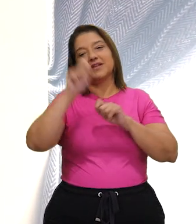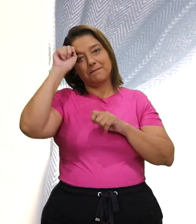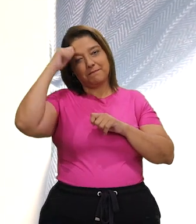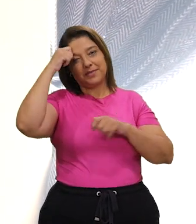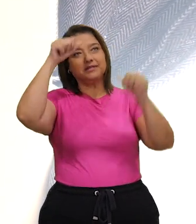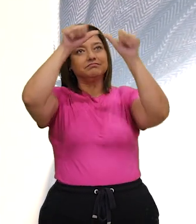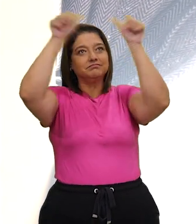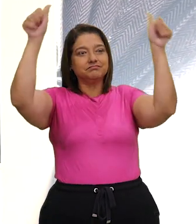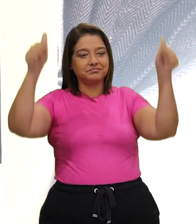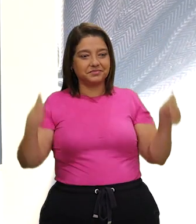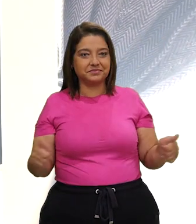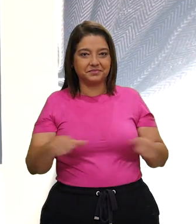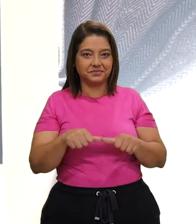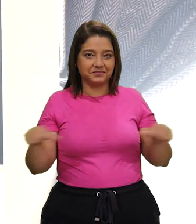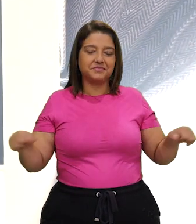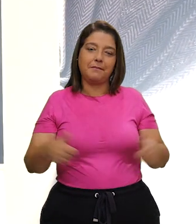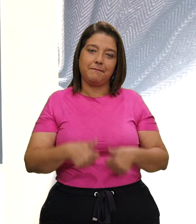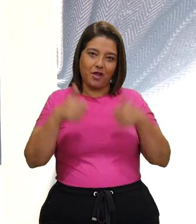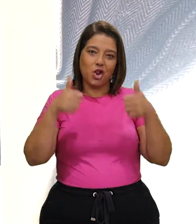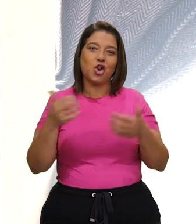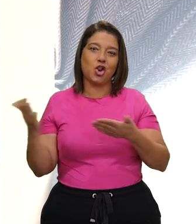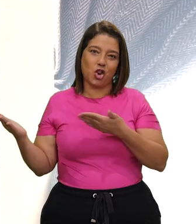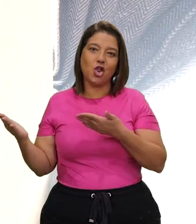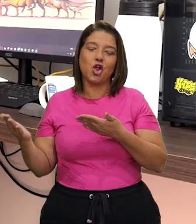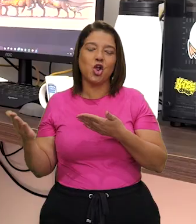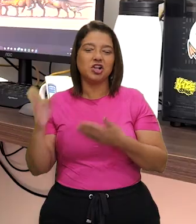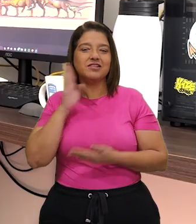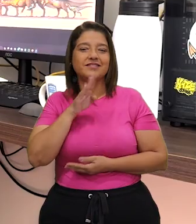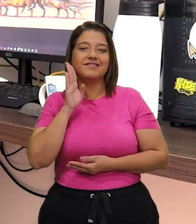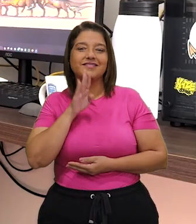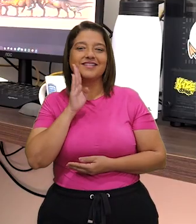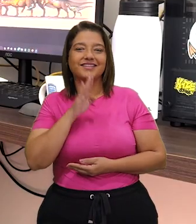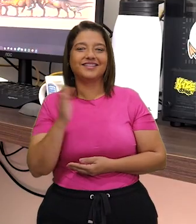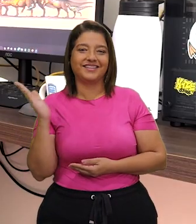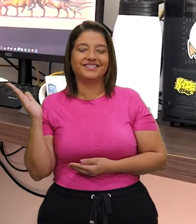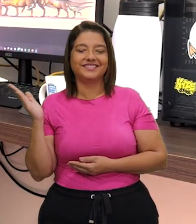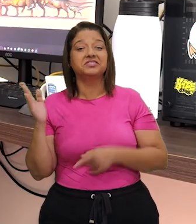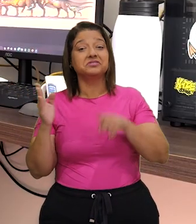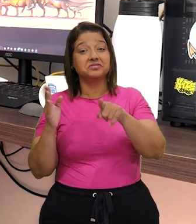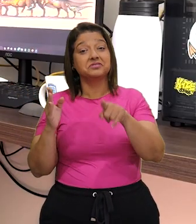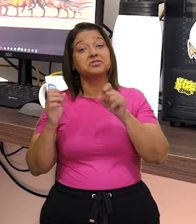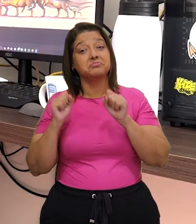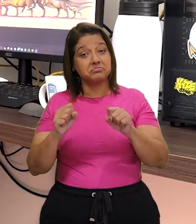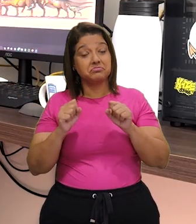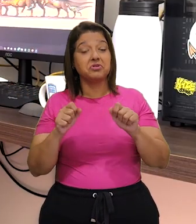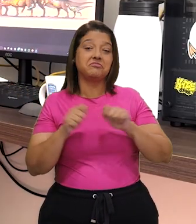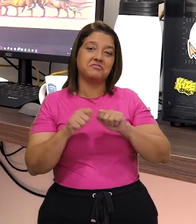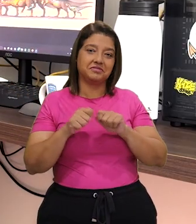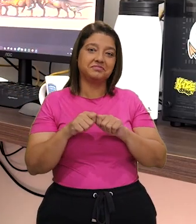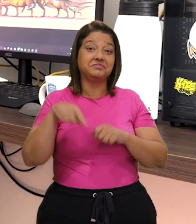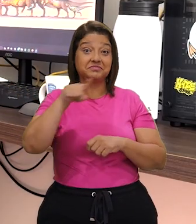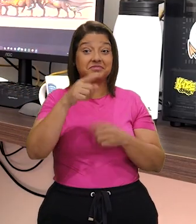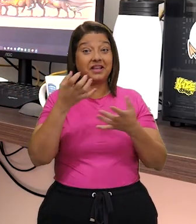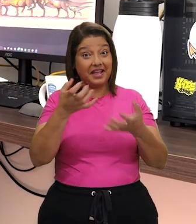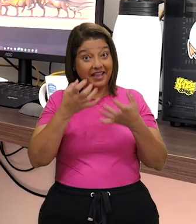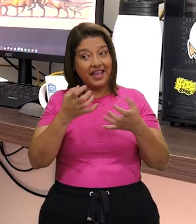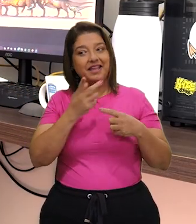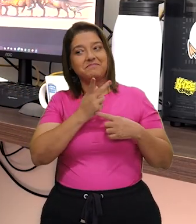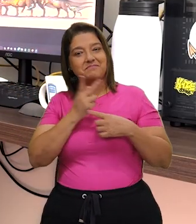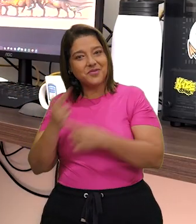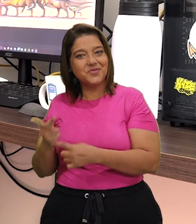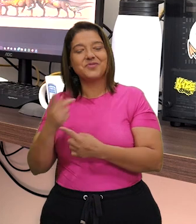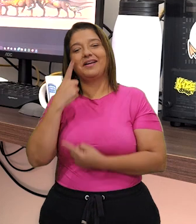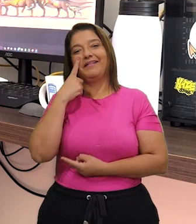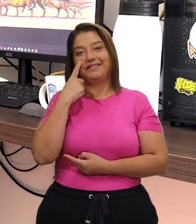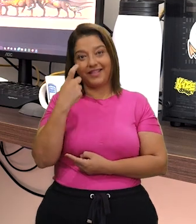simulação de moldura mesmo mas fica um quadro bem bacana vocês podem me comissionar quem tiver interesse eu estou aberto a